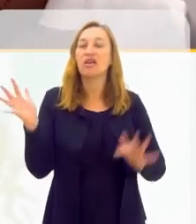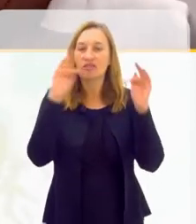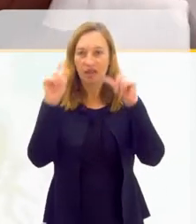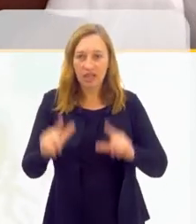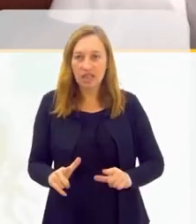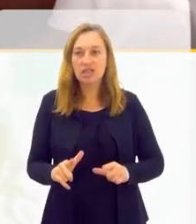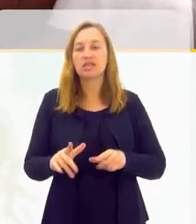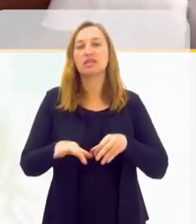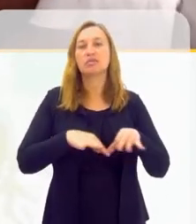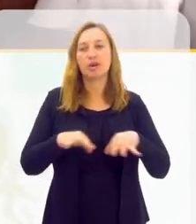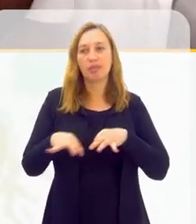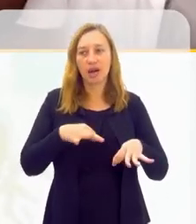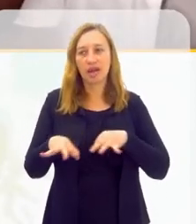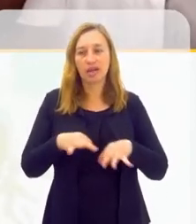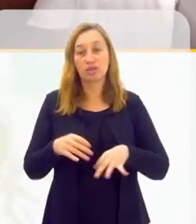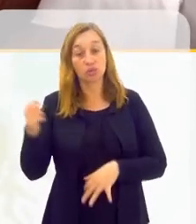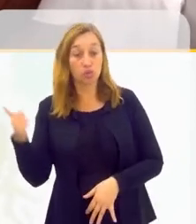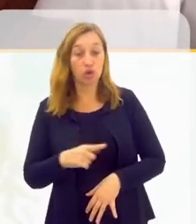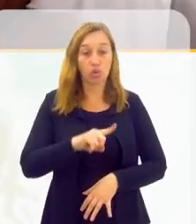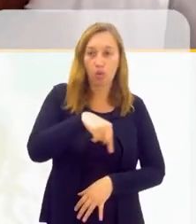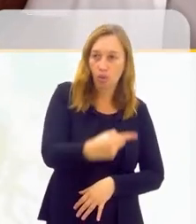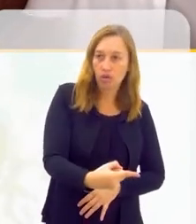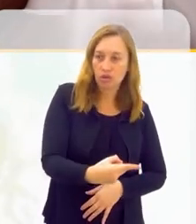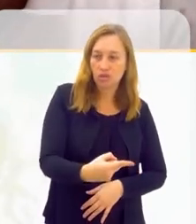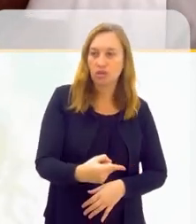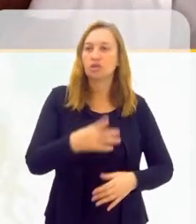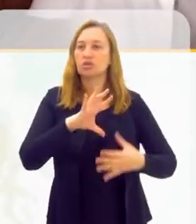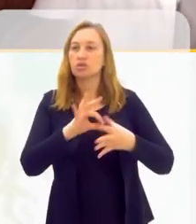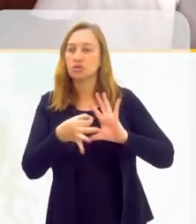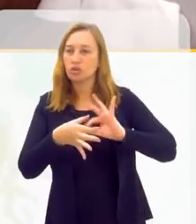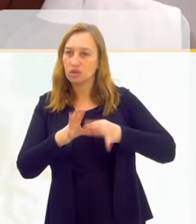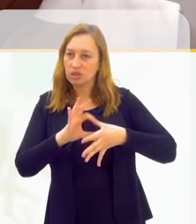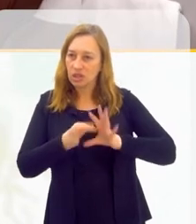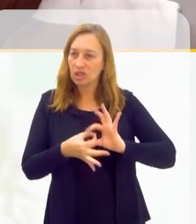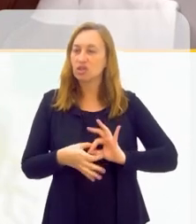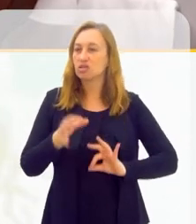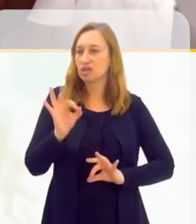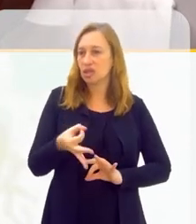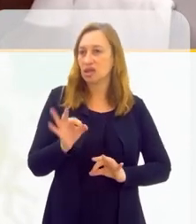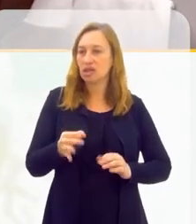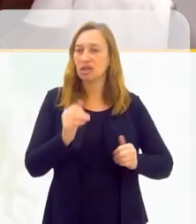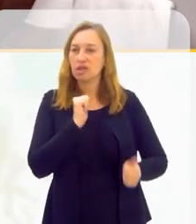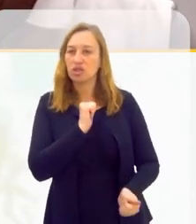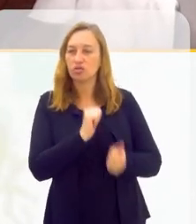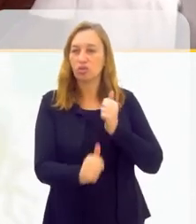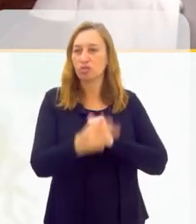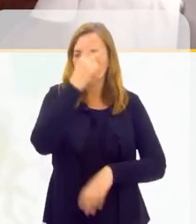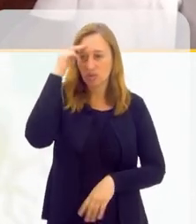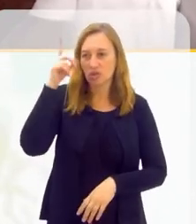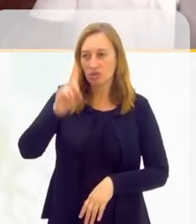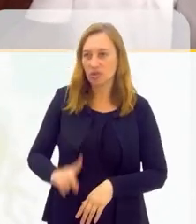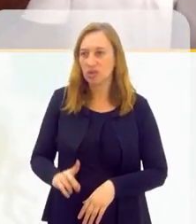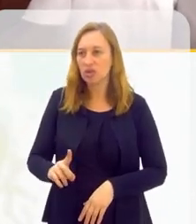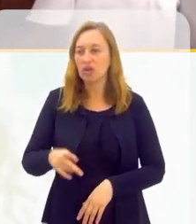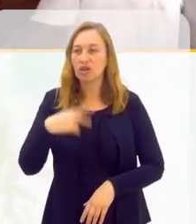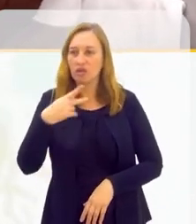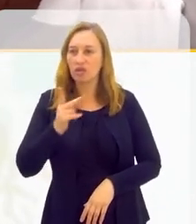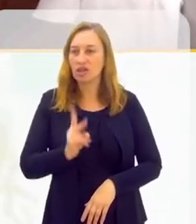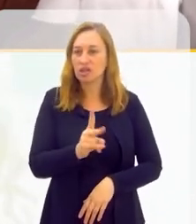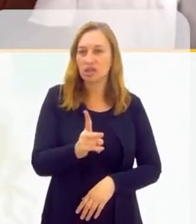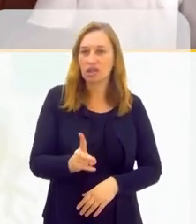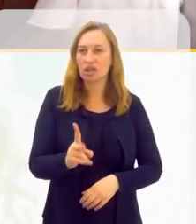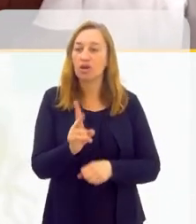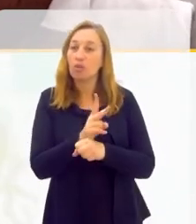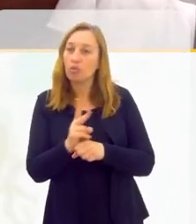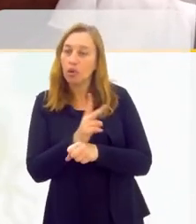mais feliz e mais preparado, muitas das vezes, do que o outro. E, portanto, no contexto específico do desporto para pessoas com deficiência, o que eu digo sempre aos nossos